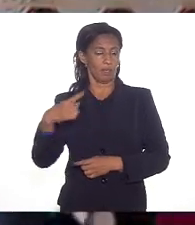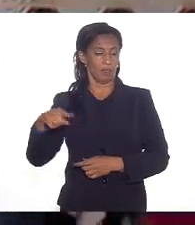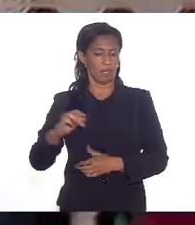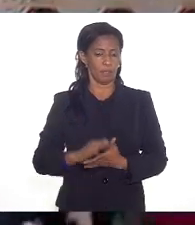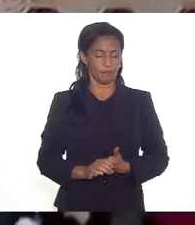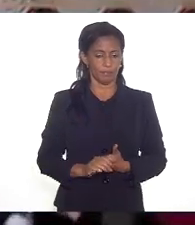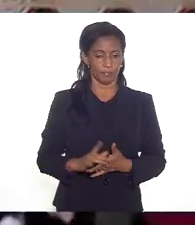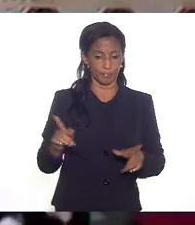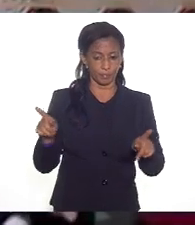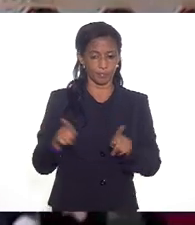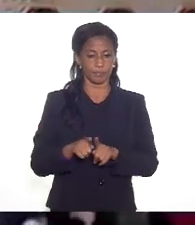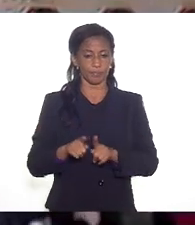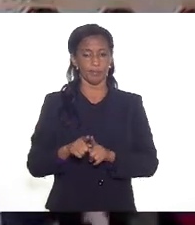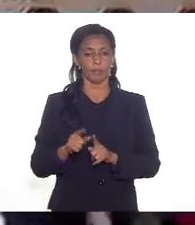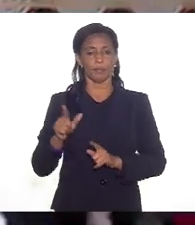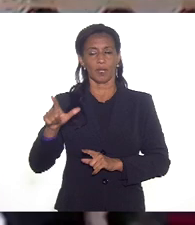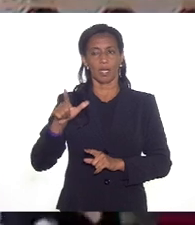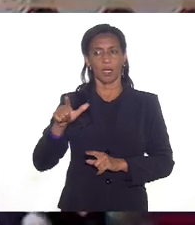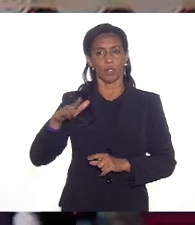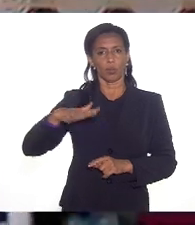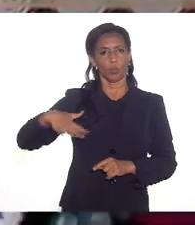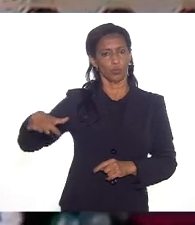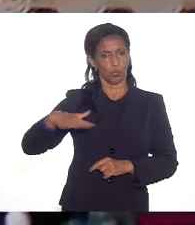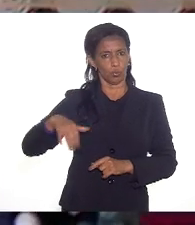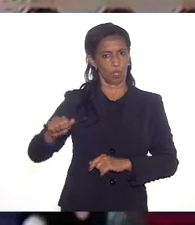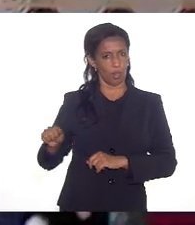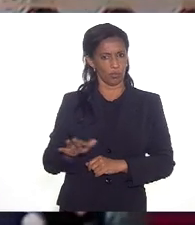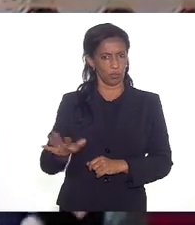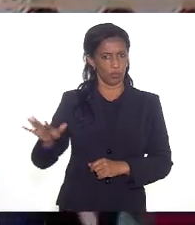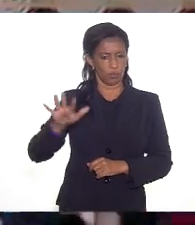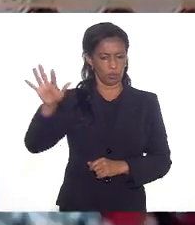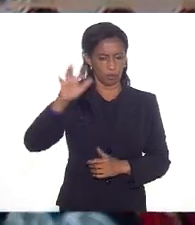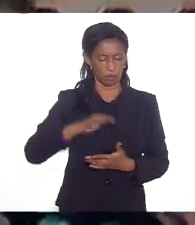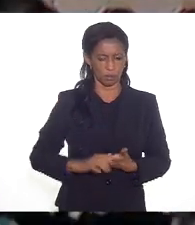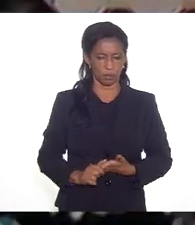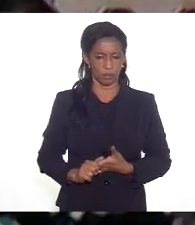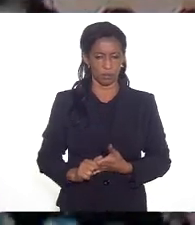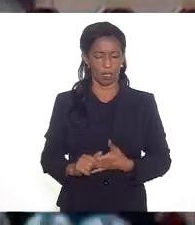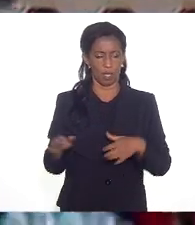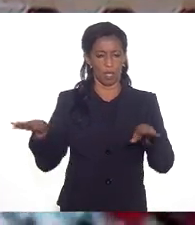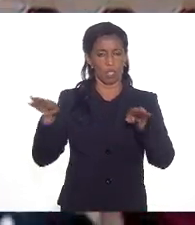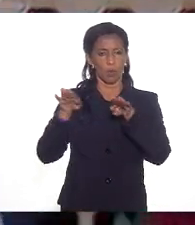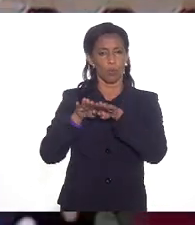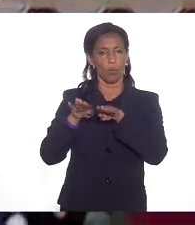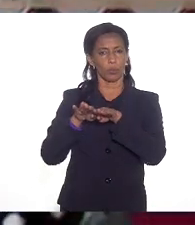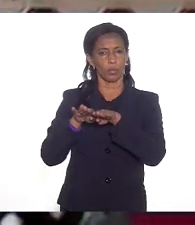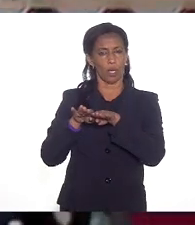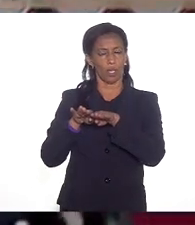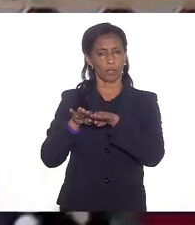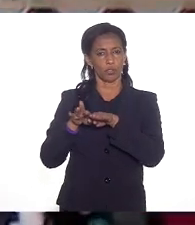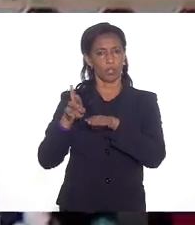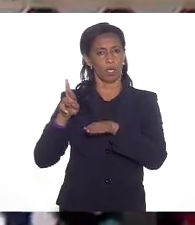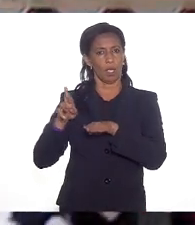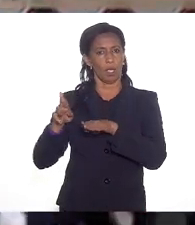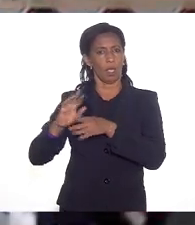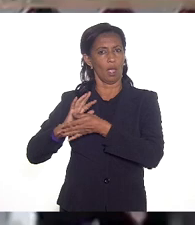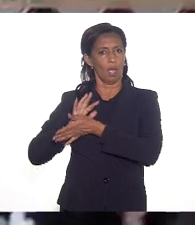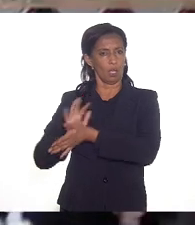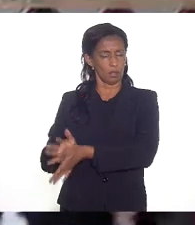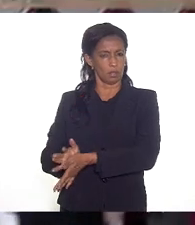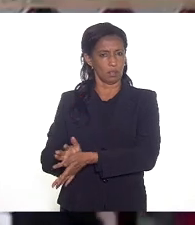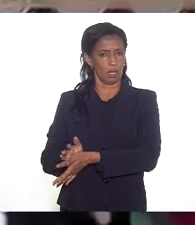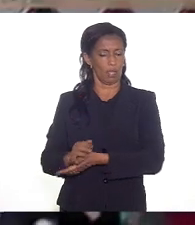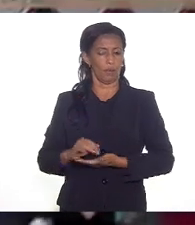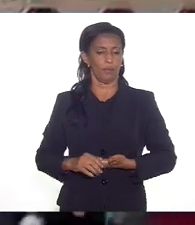e complementa também para os territórios de favelas o disposto no Artigo 39 do estatuto da Igualdade racial de 2010 que é